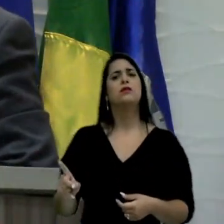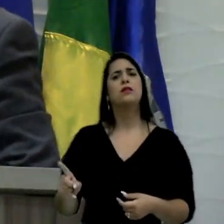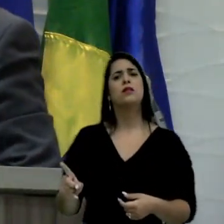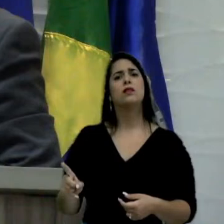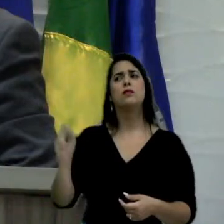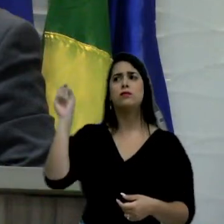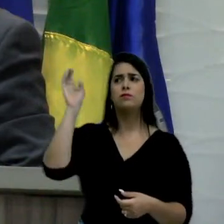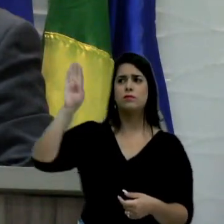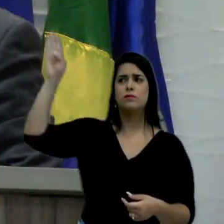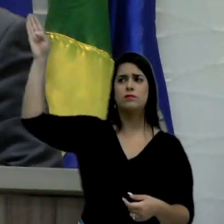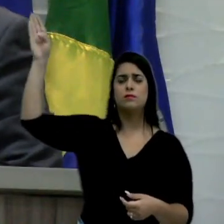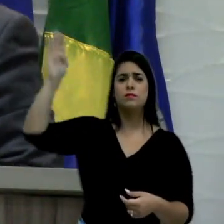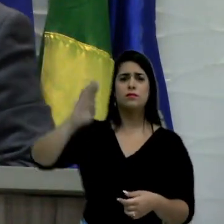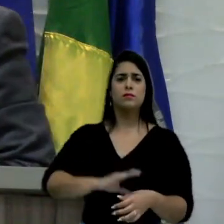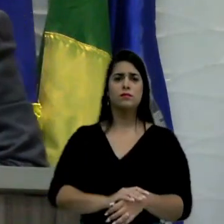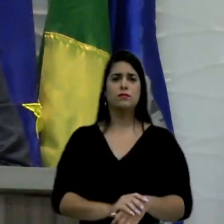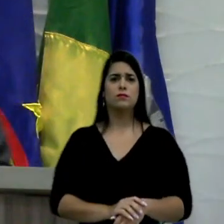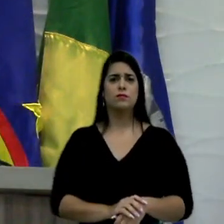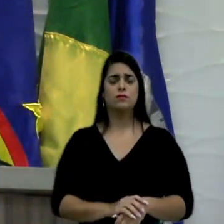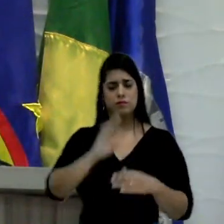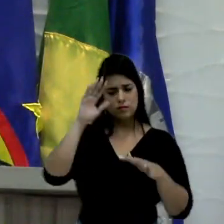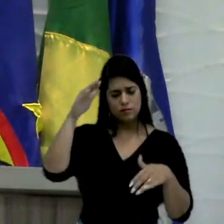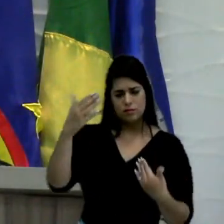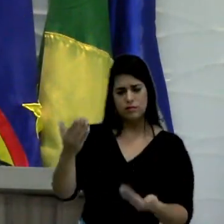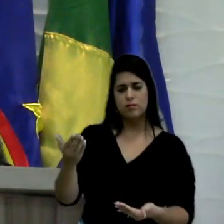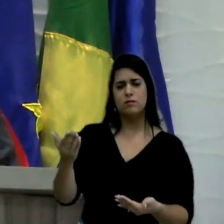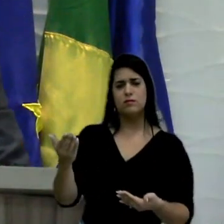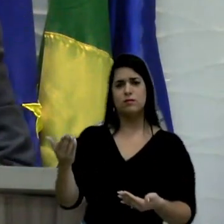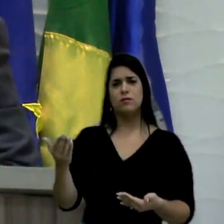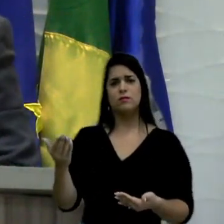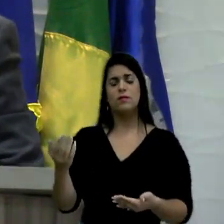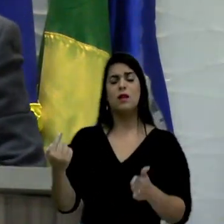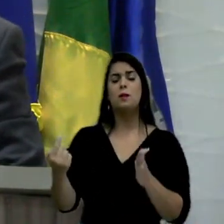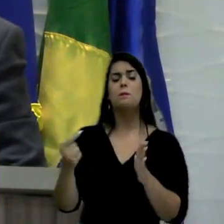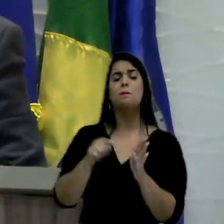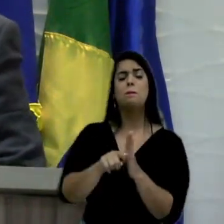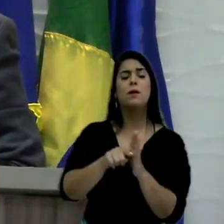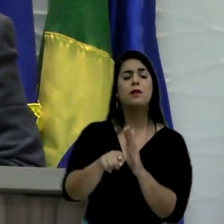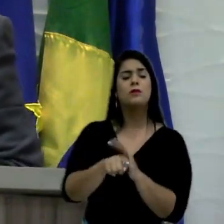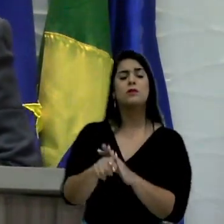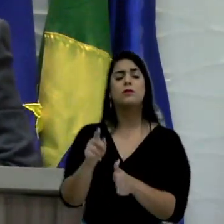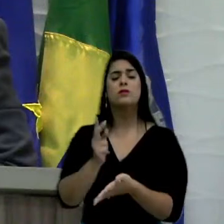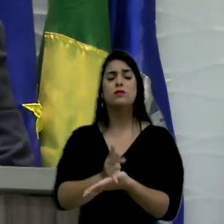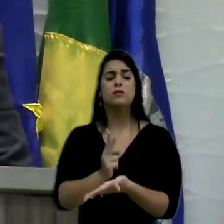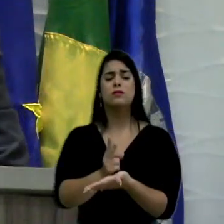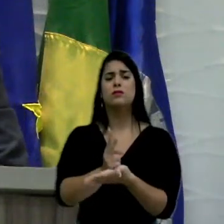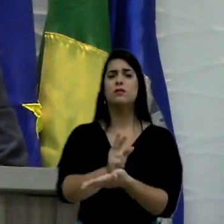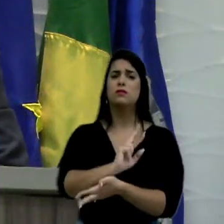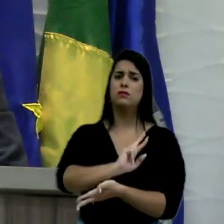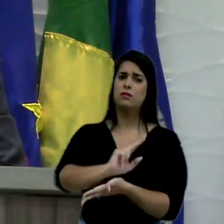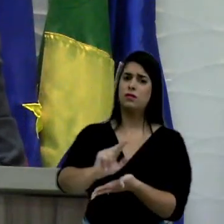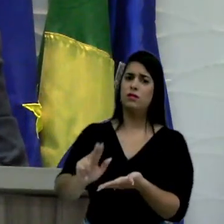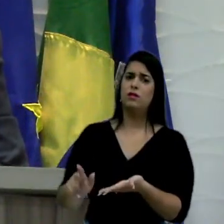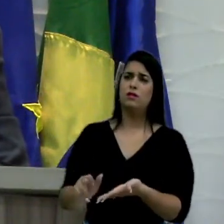candidatura. Vossa Excelência indagou por várias vezes